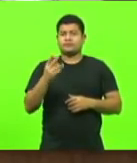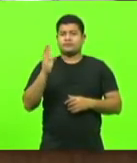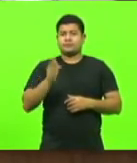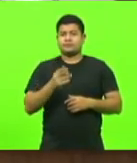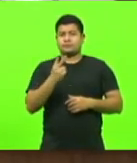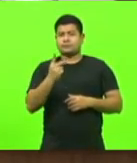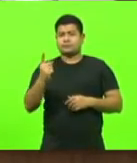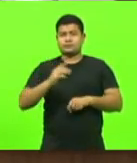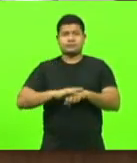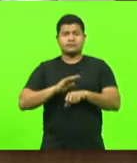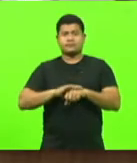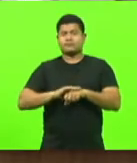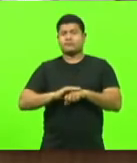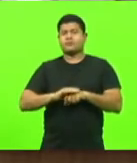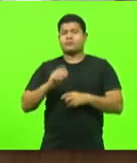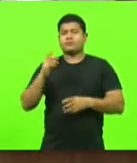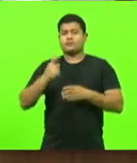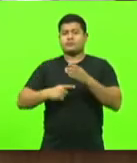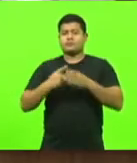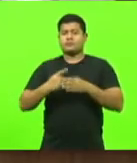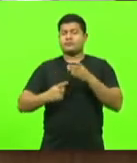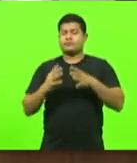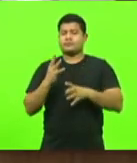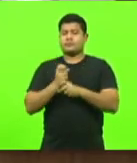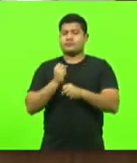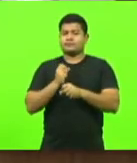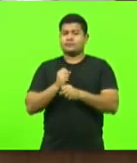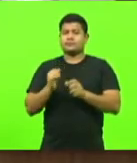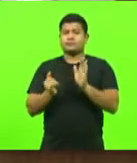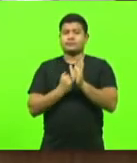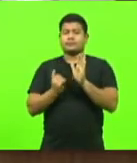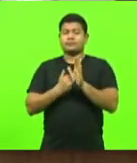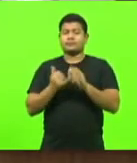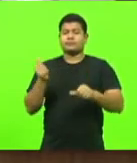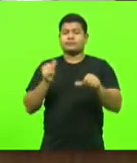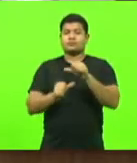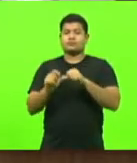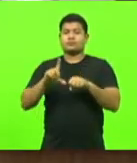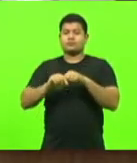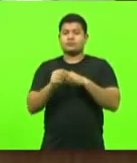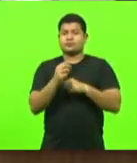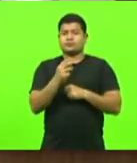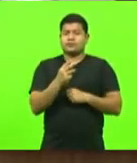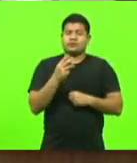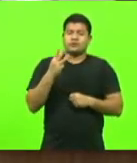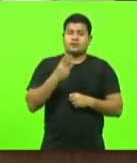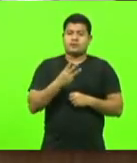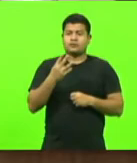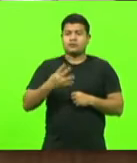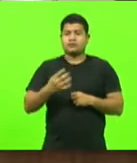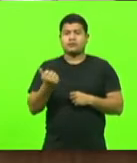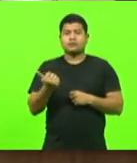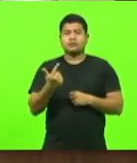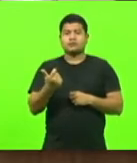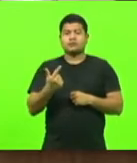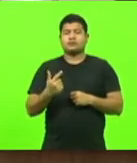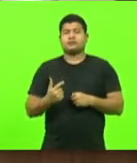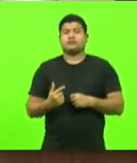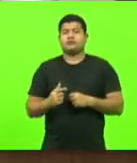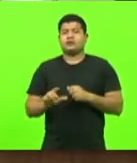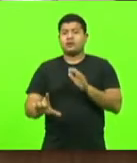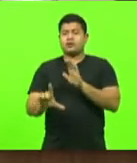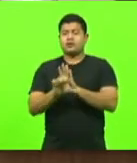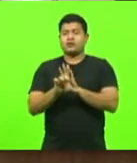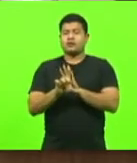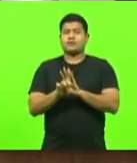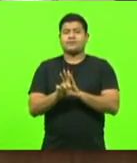242/2021, autor Comissão de Finanças e Tributação, altera os artigos 3º, 4º e 12 da Lei 18.007 de 2020, que estabelece